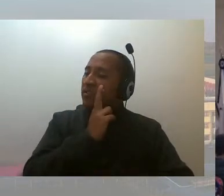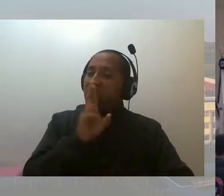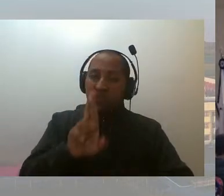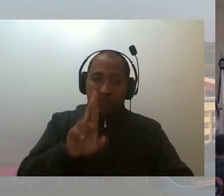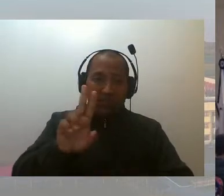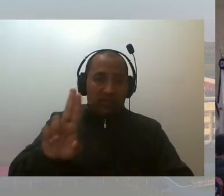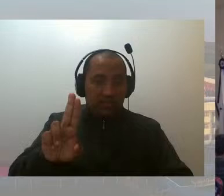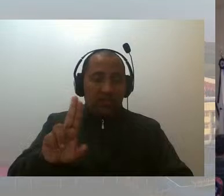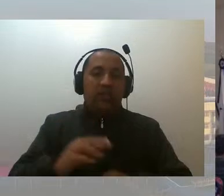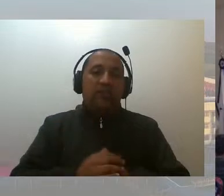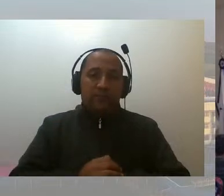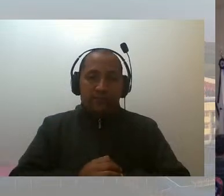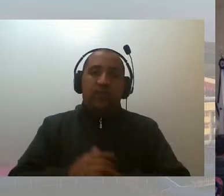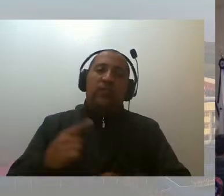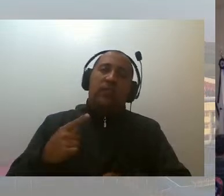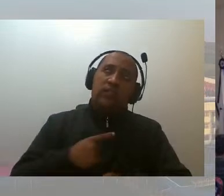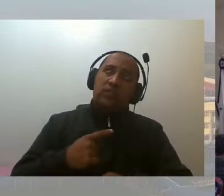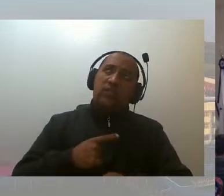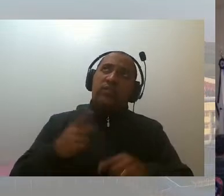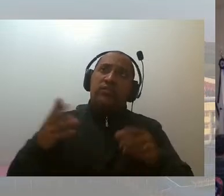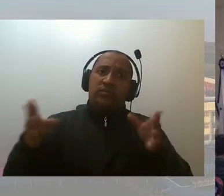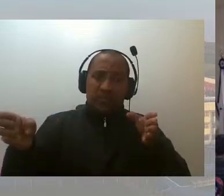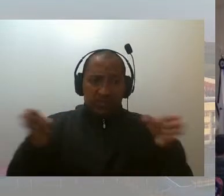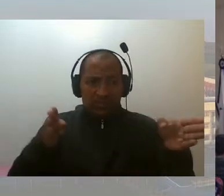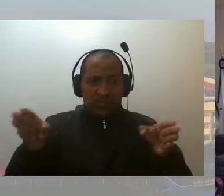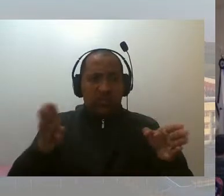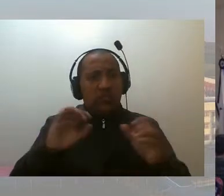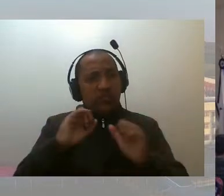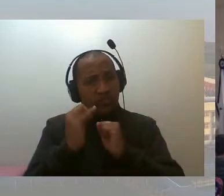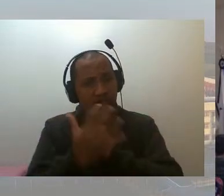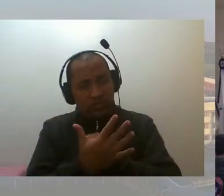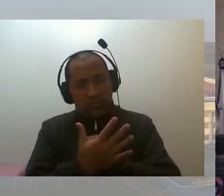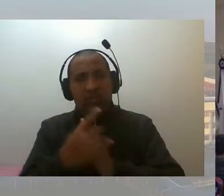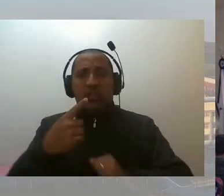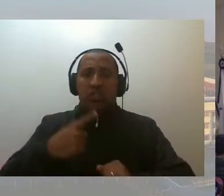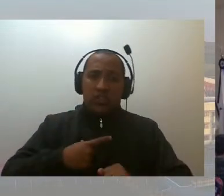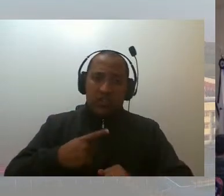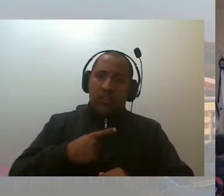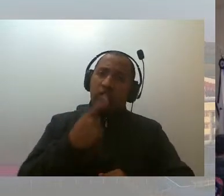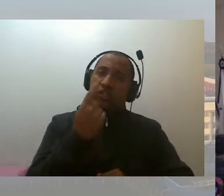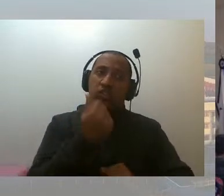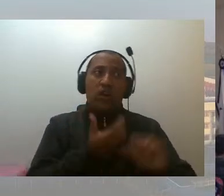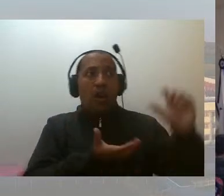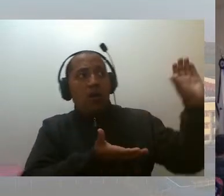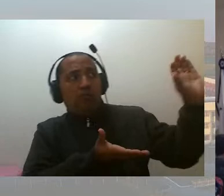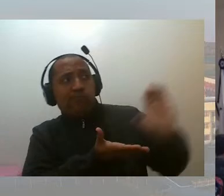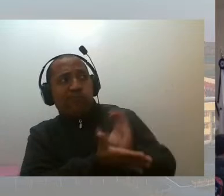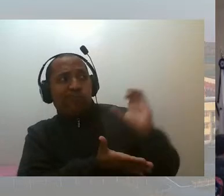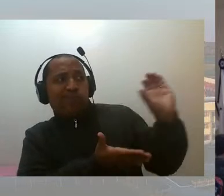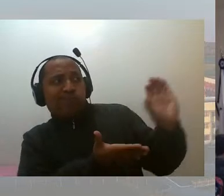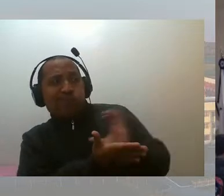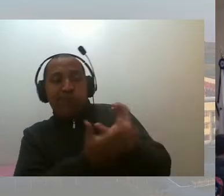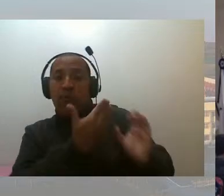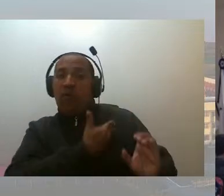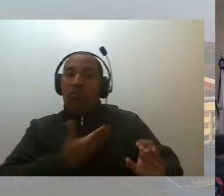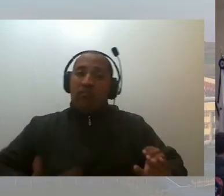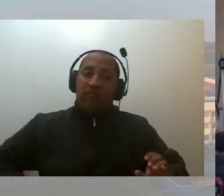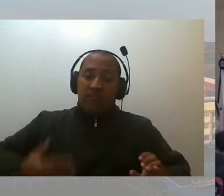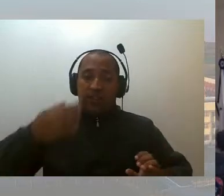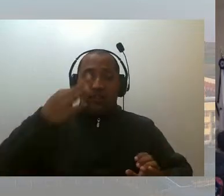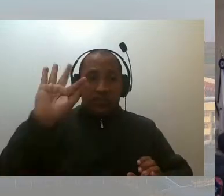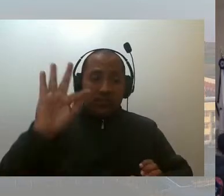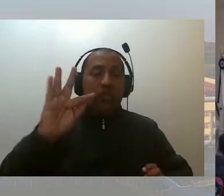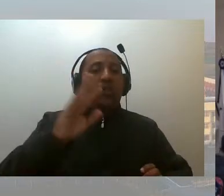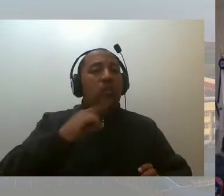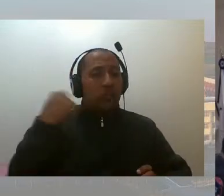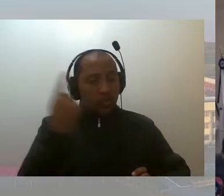em que, durante todo esse processo de pandemia, apesar dos poucos recursos enviados pelo governo federal, nós